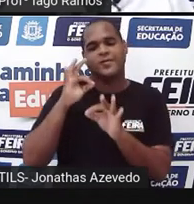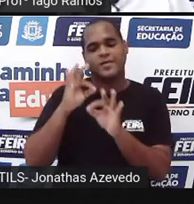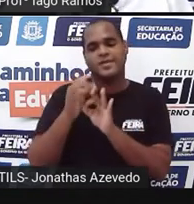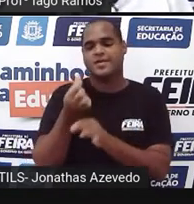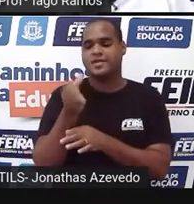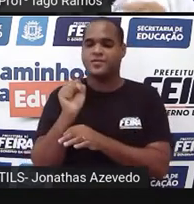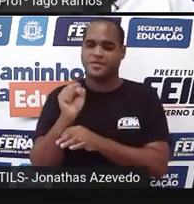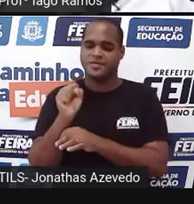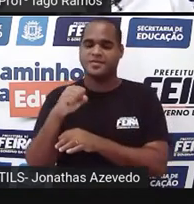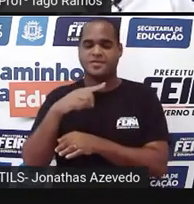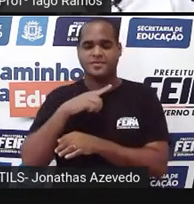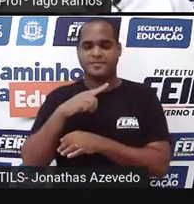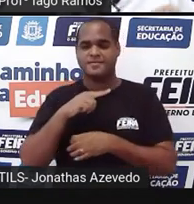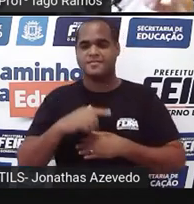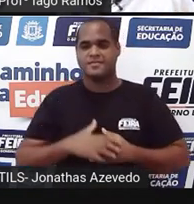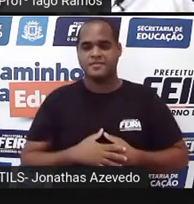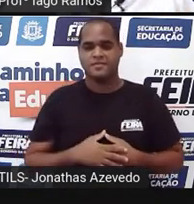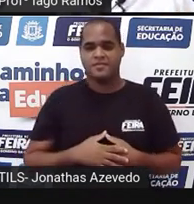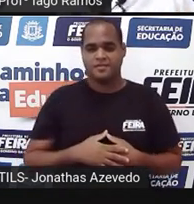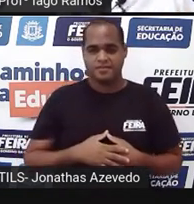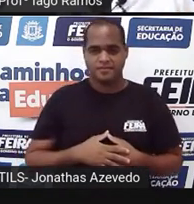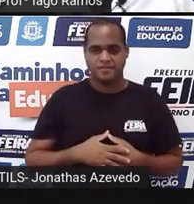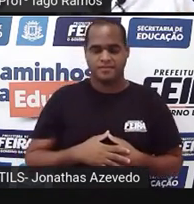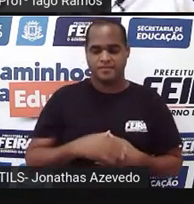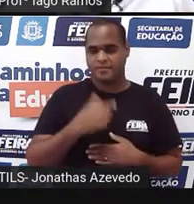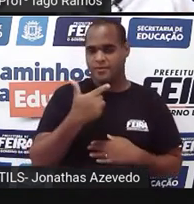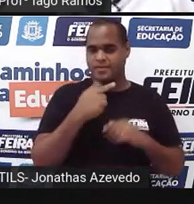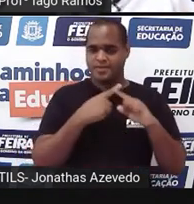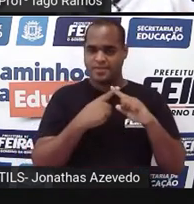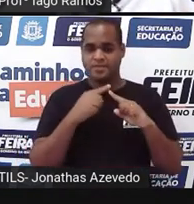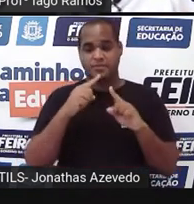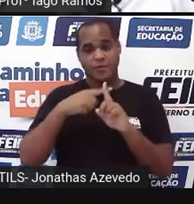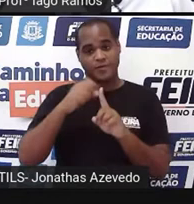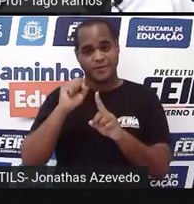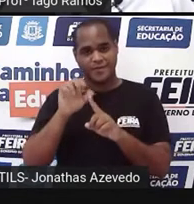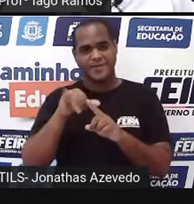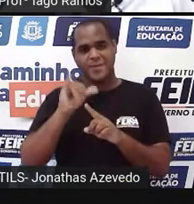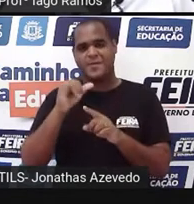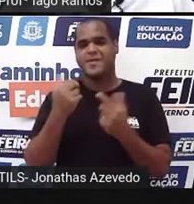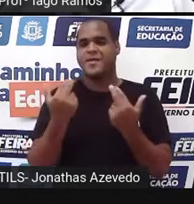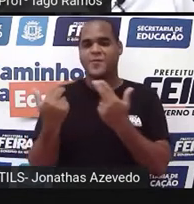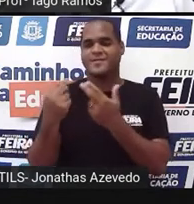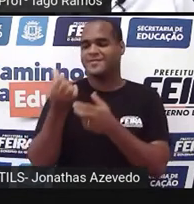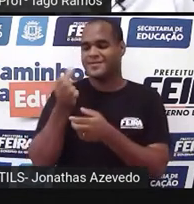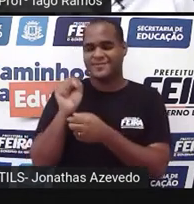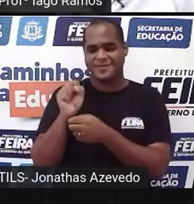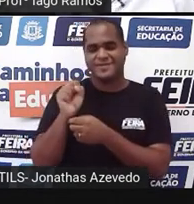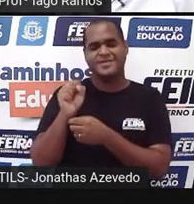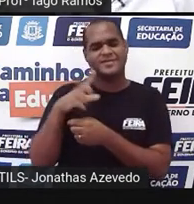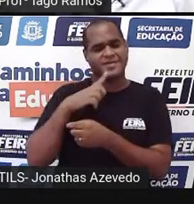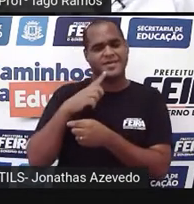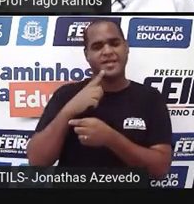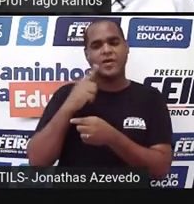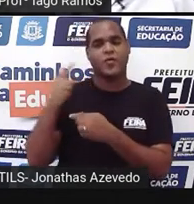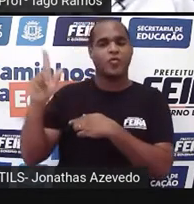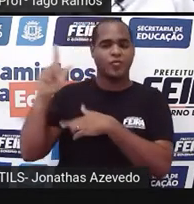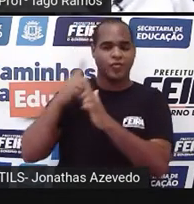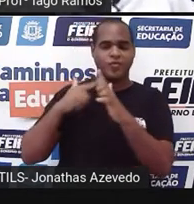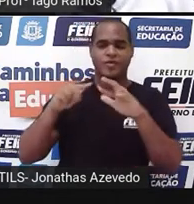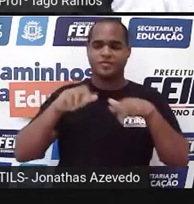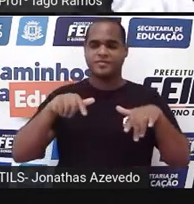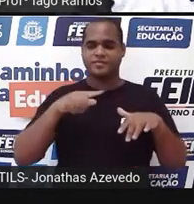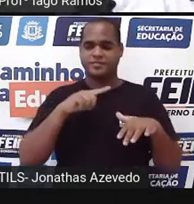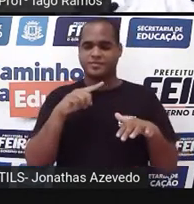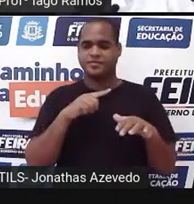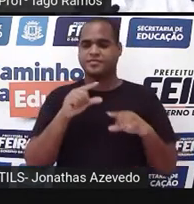68 é um 12 x + 8 Y = 68 e aqui eu tenho outra equação